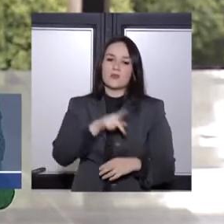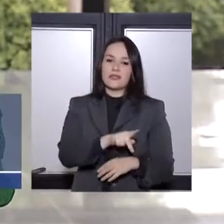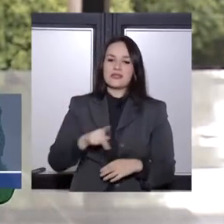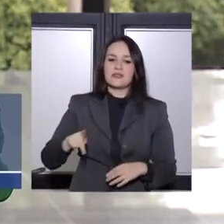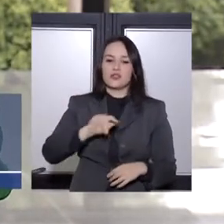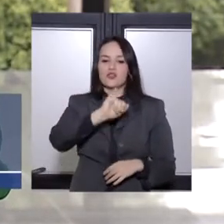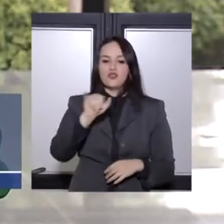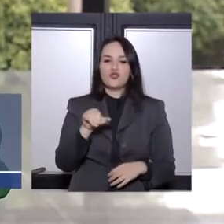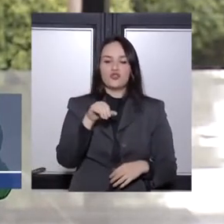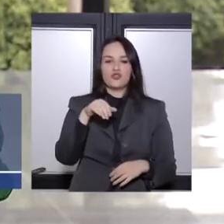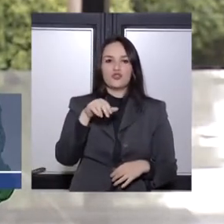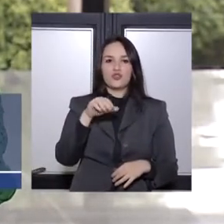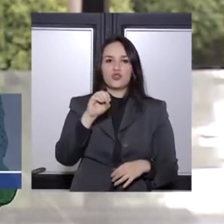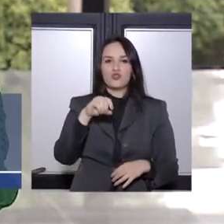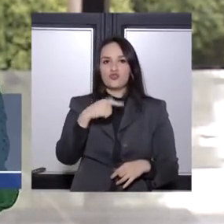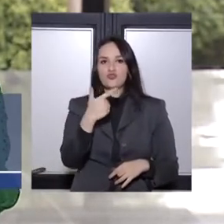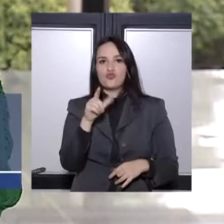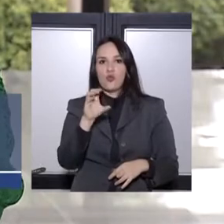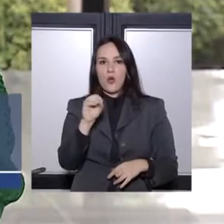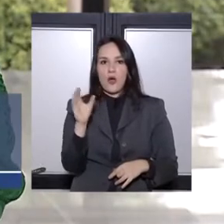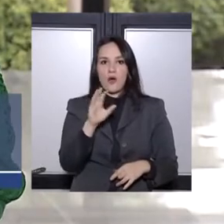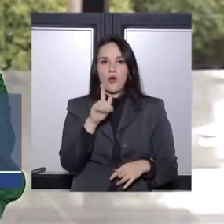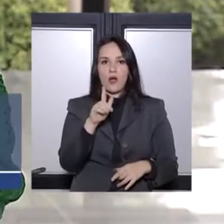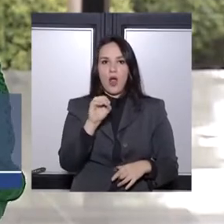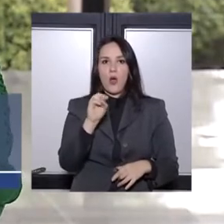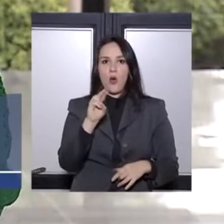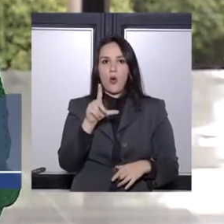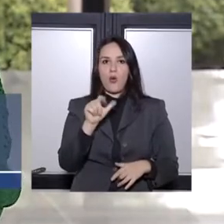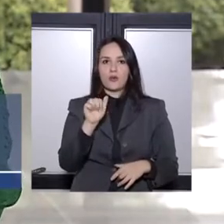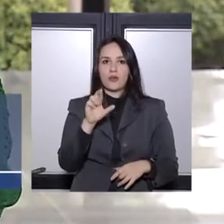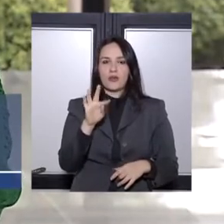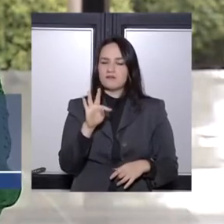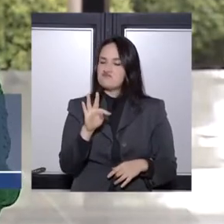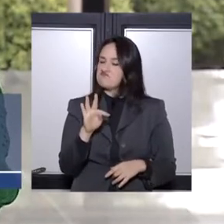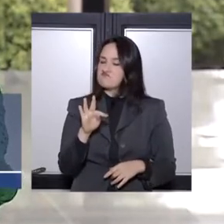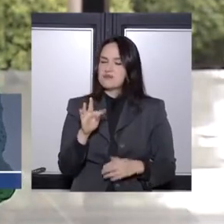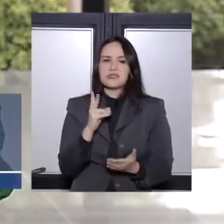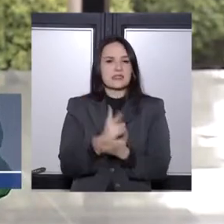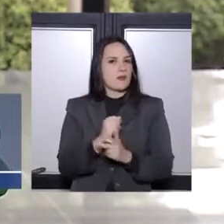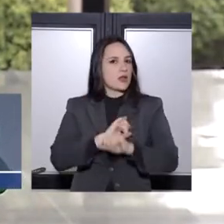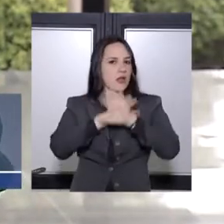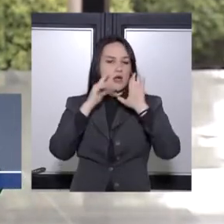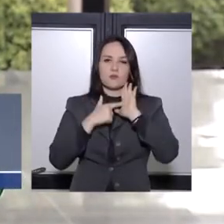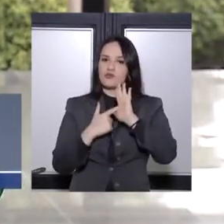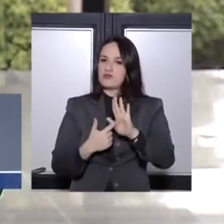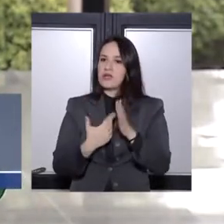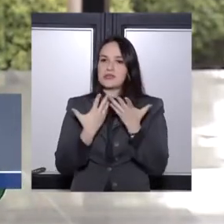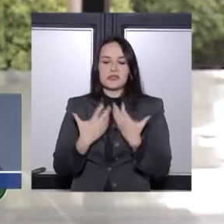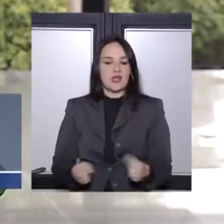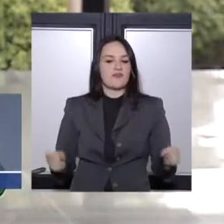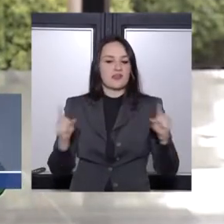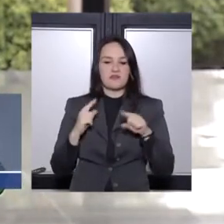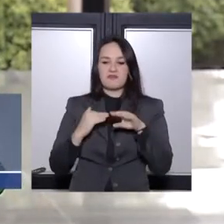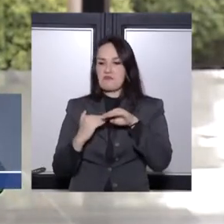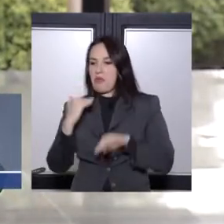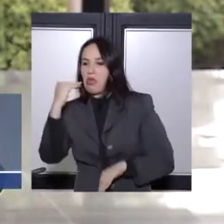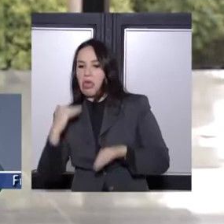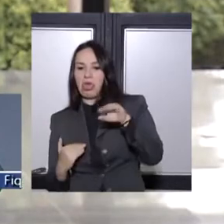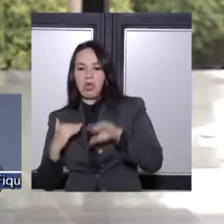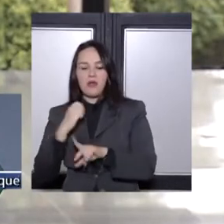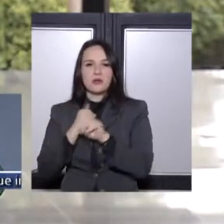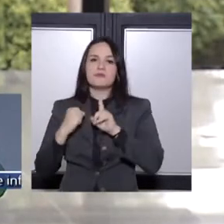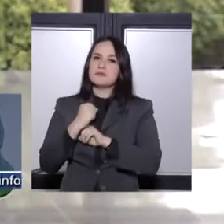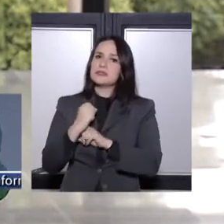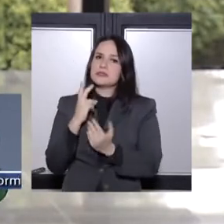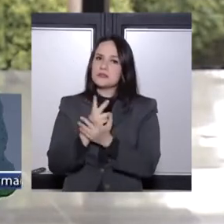claro o seu inconformismo com as desigualdades sociais e a sua disposição para trabalhar por meio